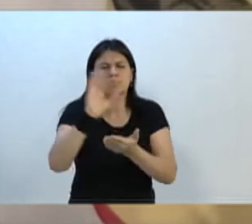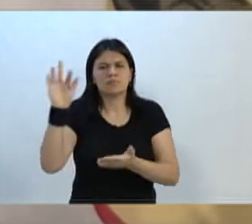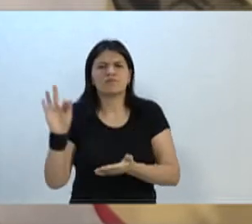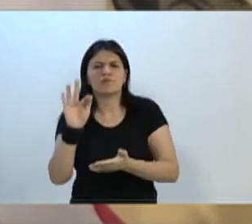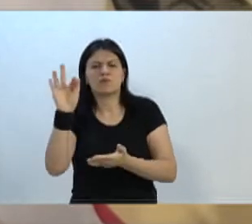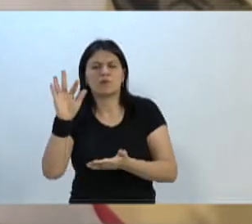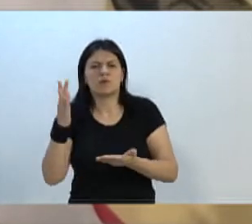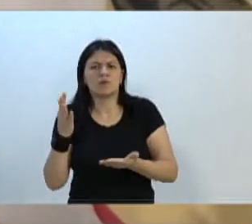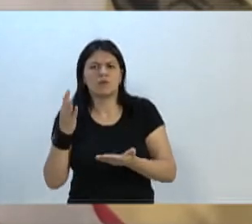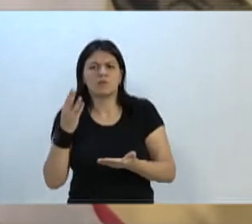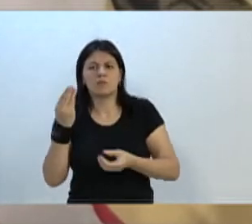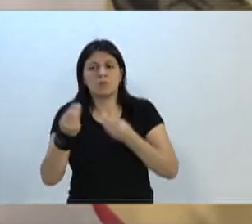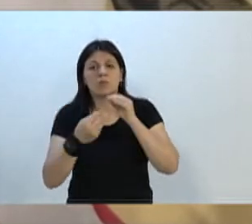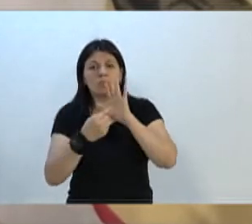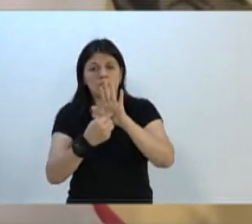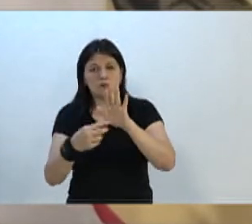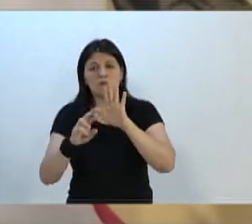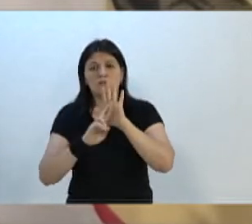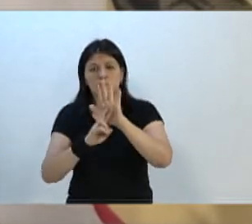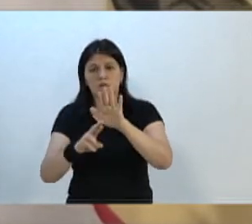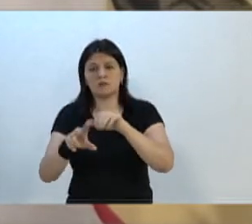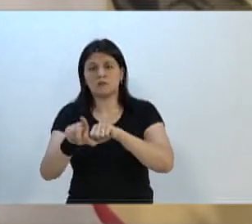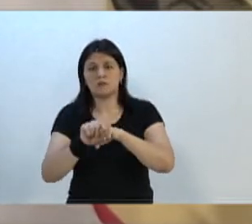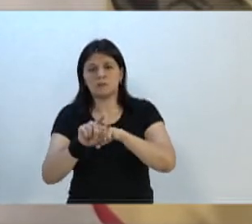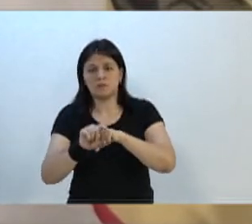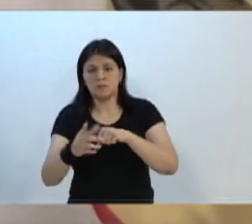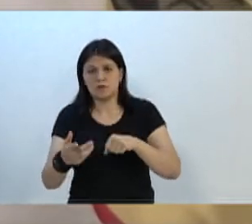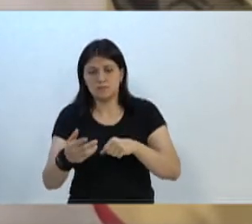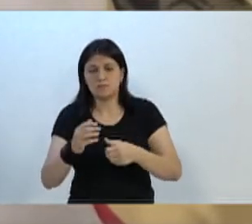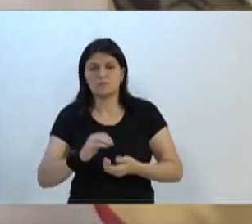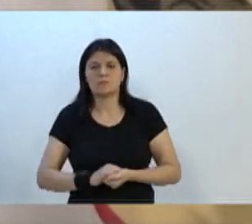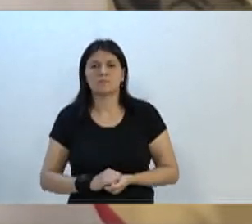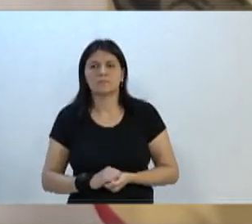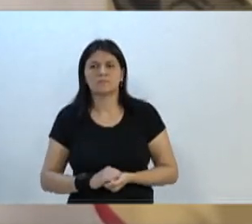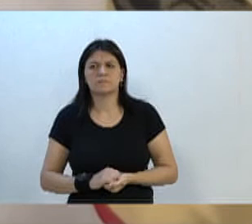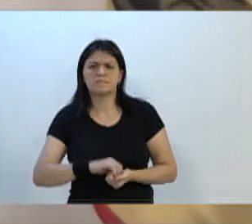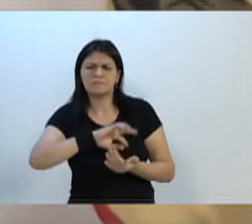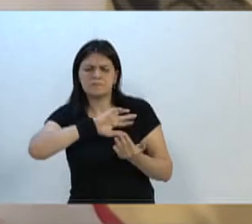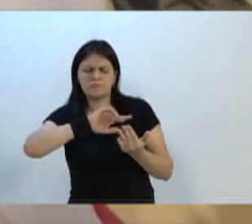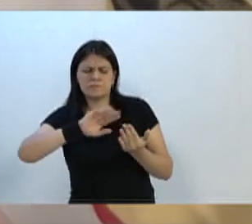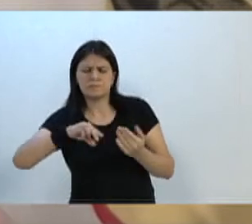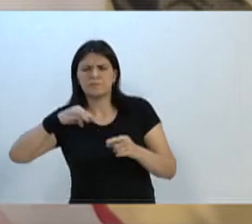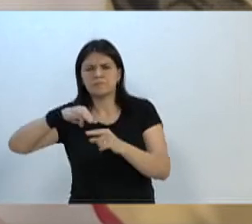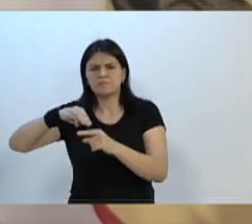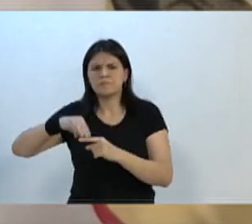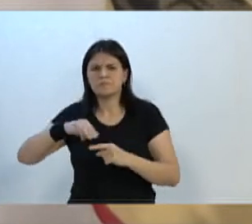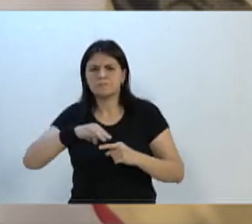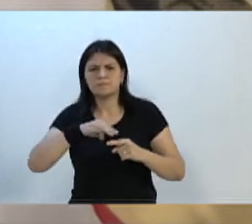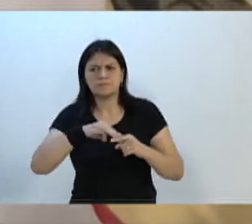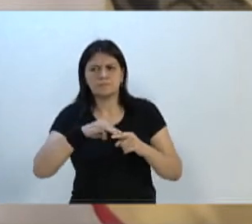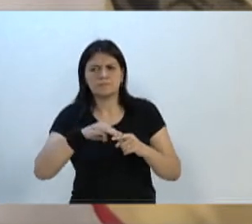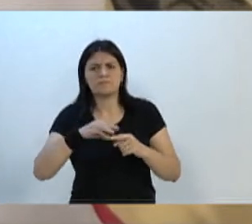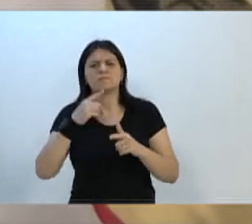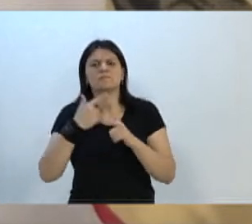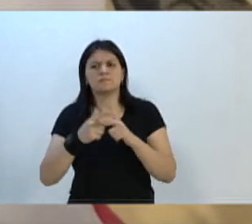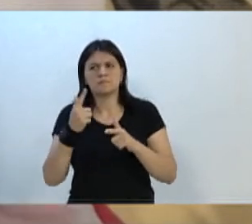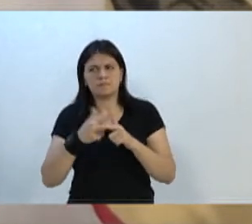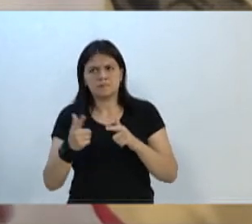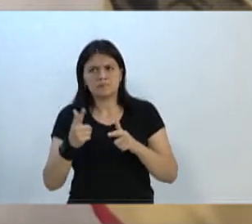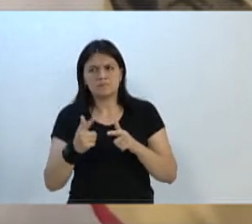como apontado pelo representante da secretaria de educação vários são os motivos apontados para a existência desses problemas